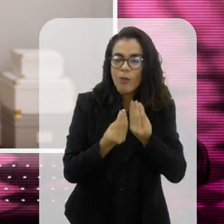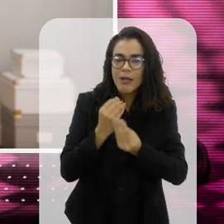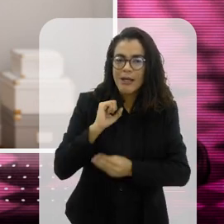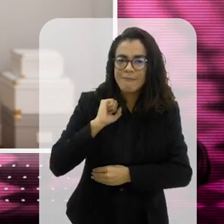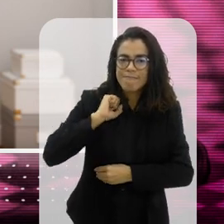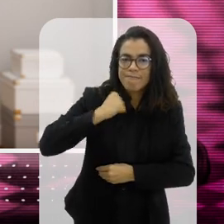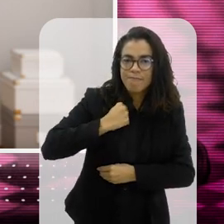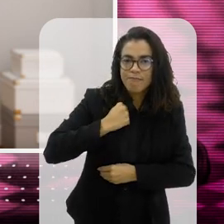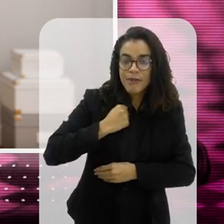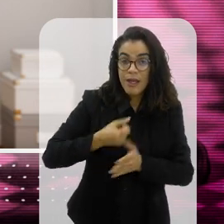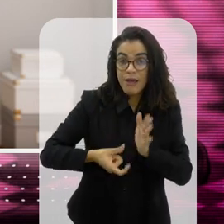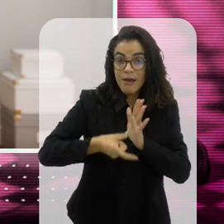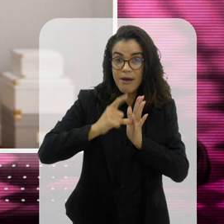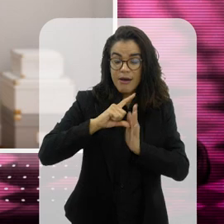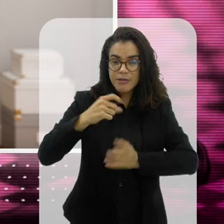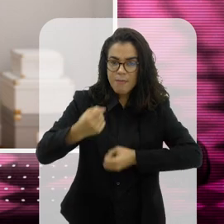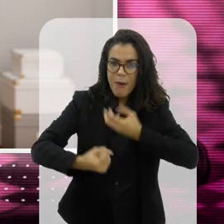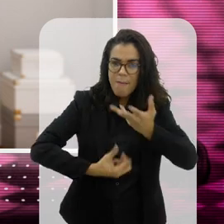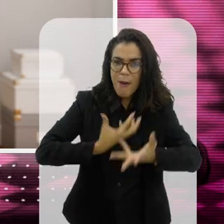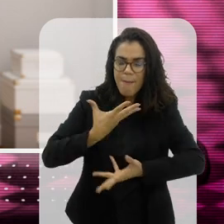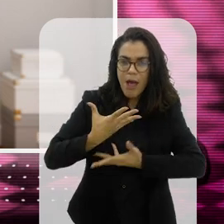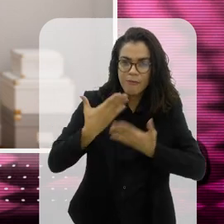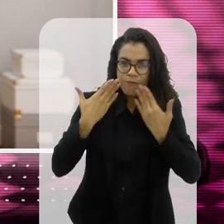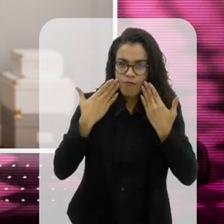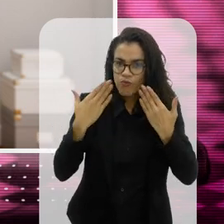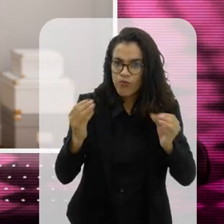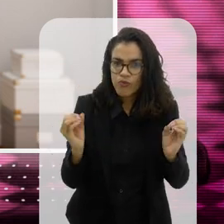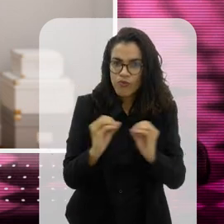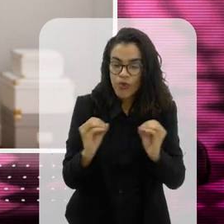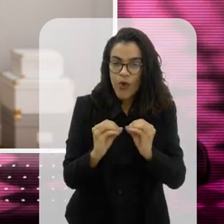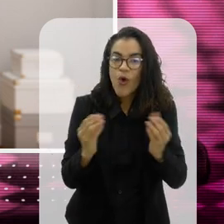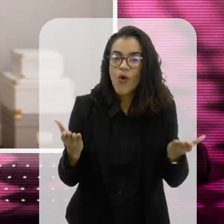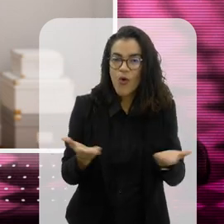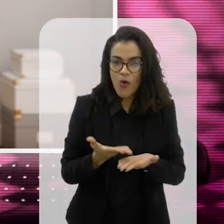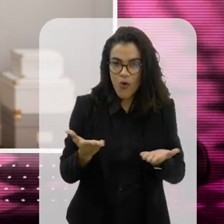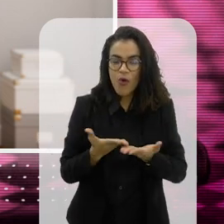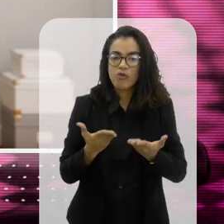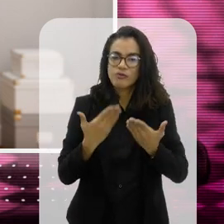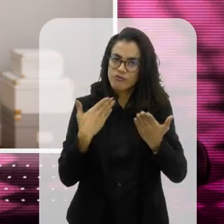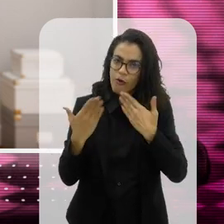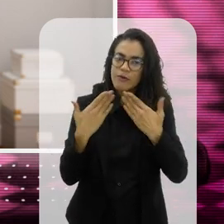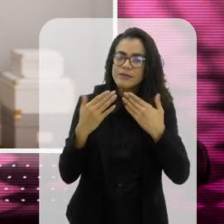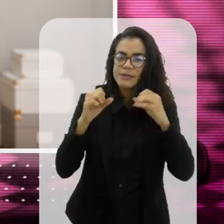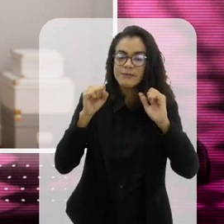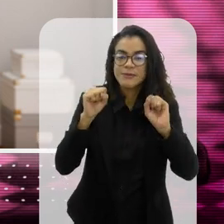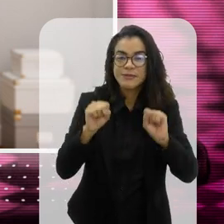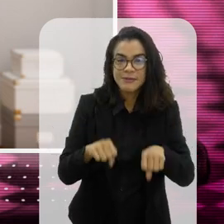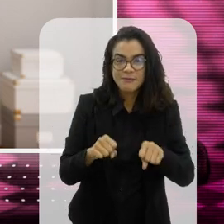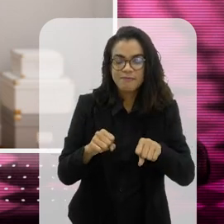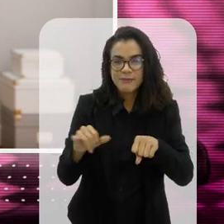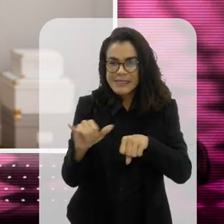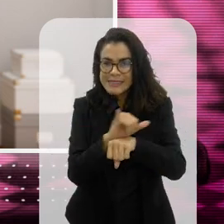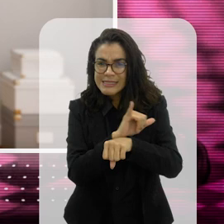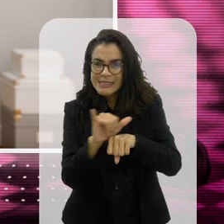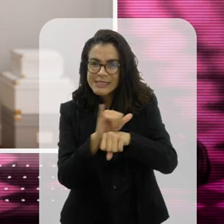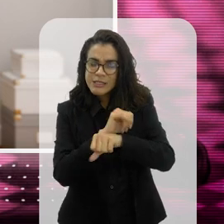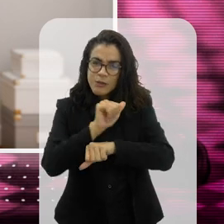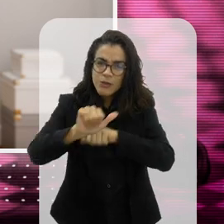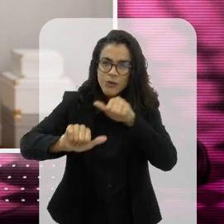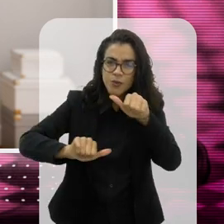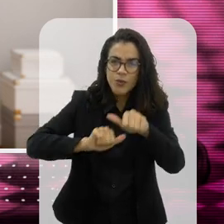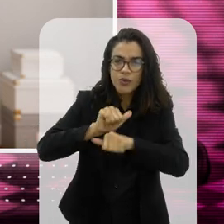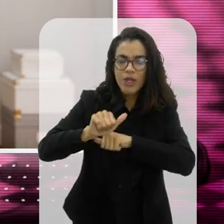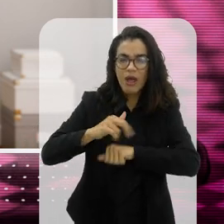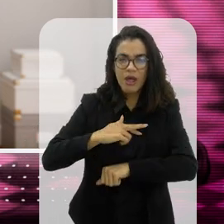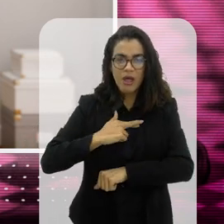como lidar com a exaustão. Se antes o desabafo não era expressado, hoje trazemos o assunto à tona e